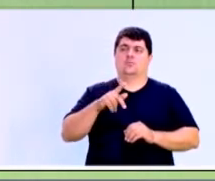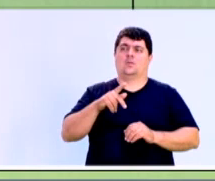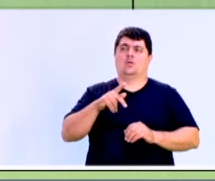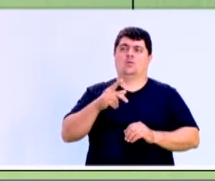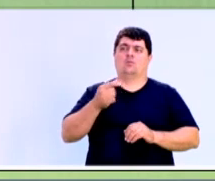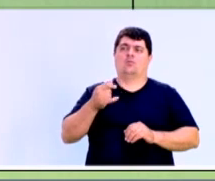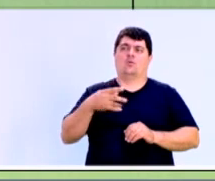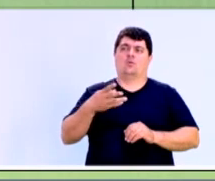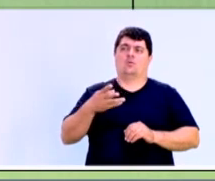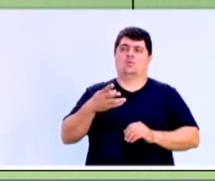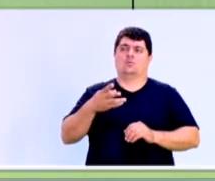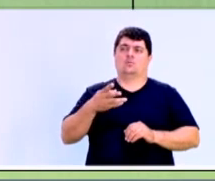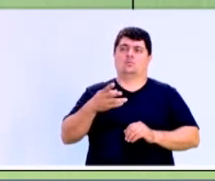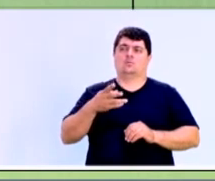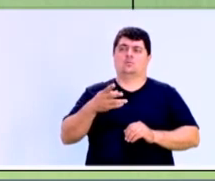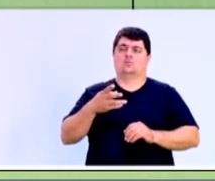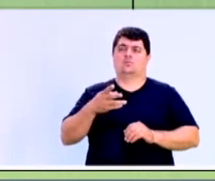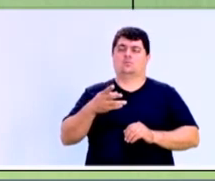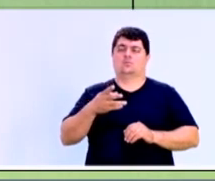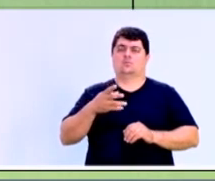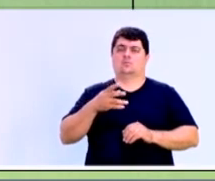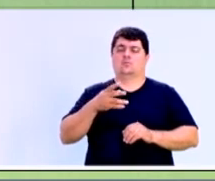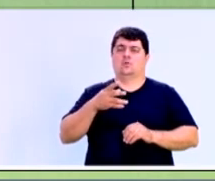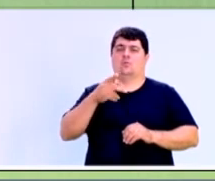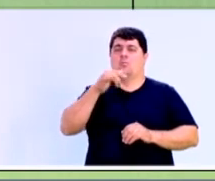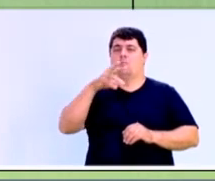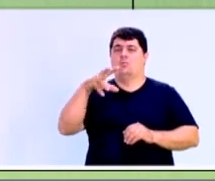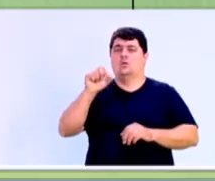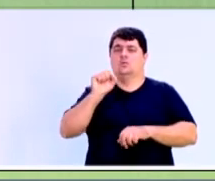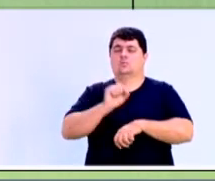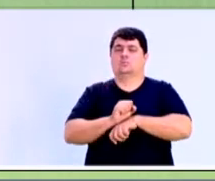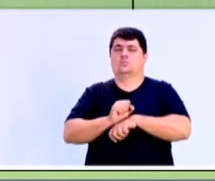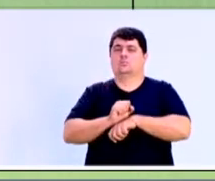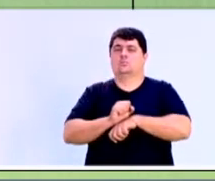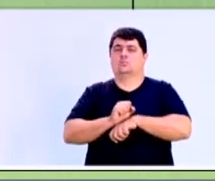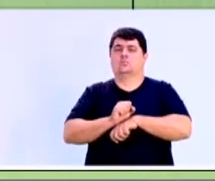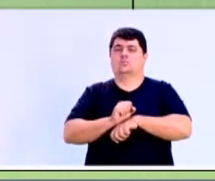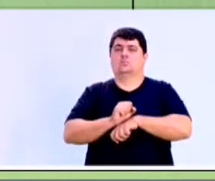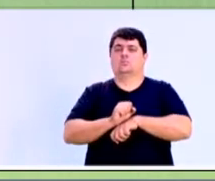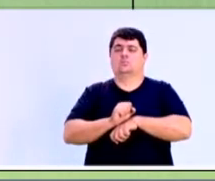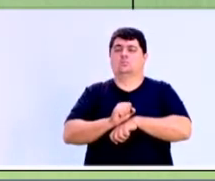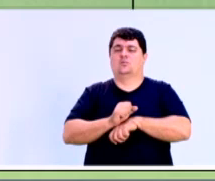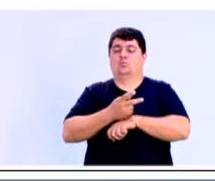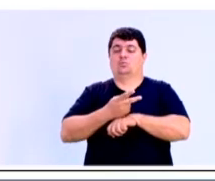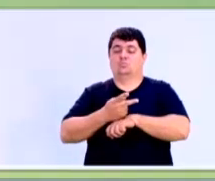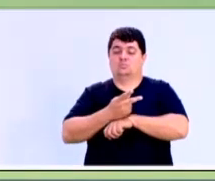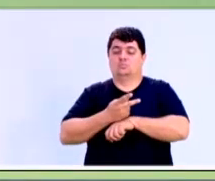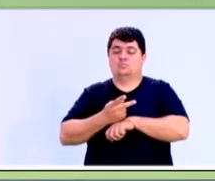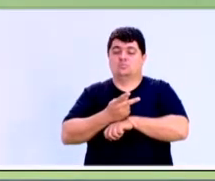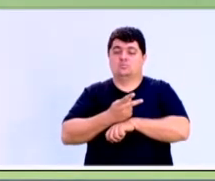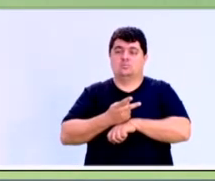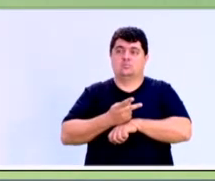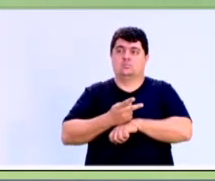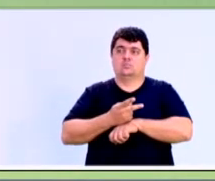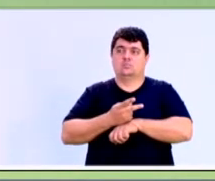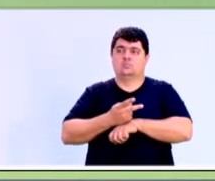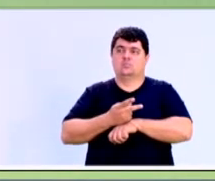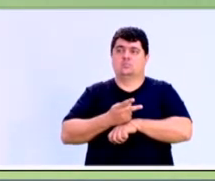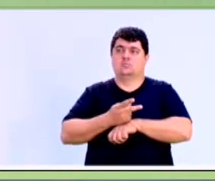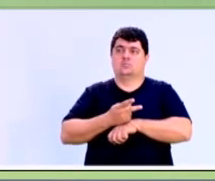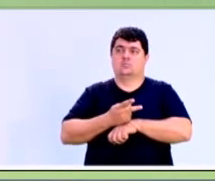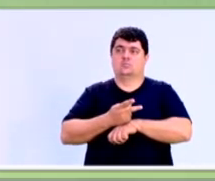por favor? Passivo não circulante. Não circulante, rapidinho. Só ver aqui para a gente